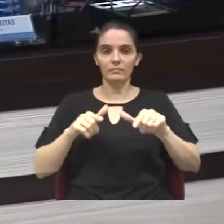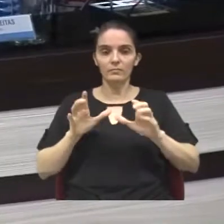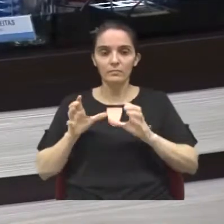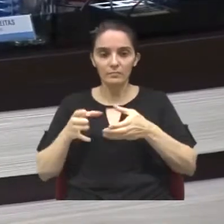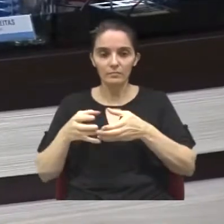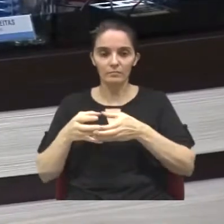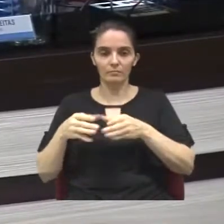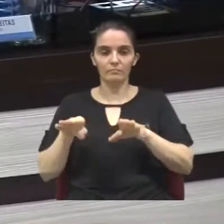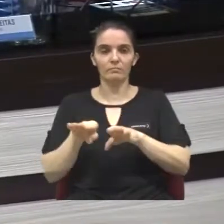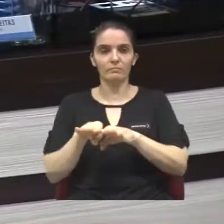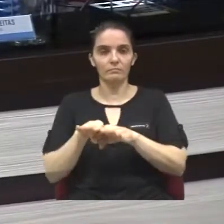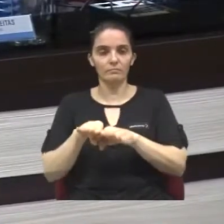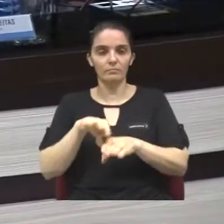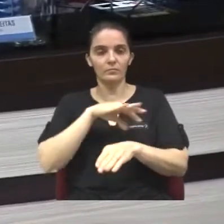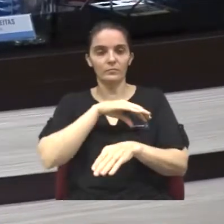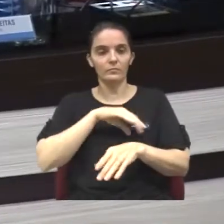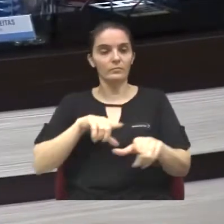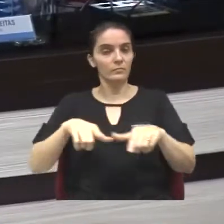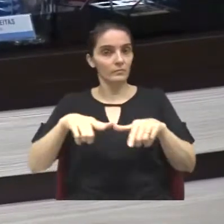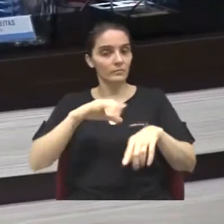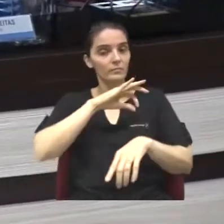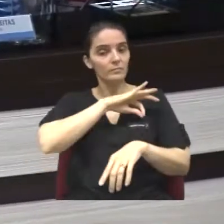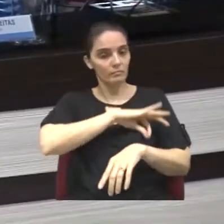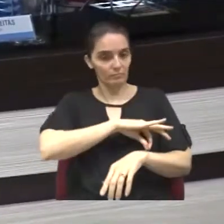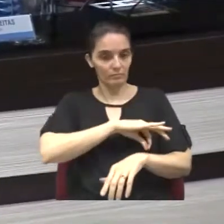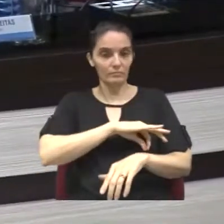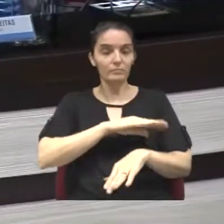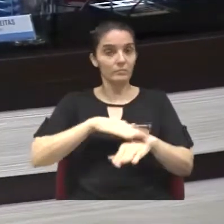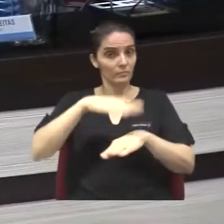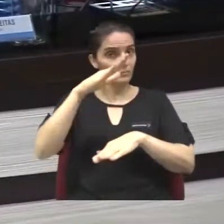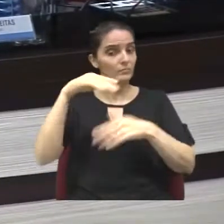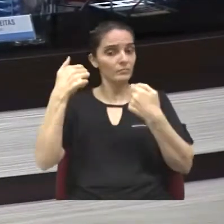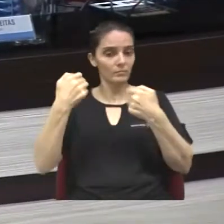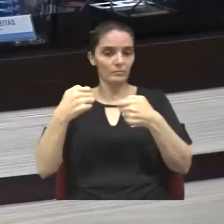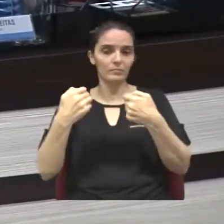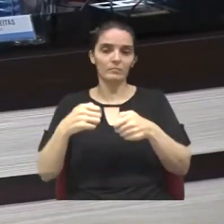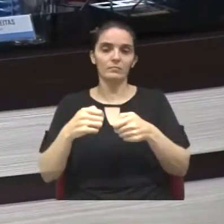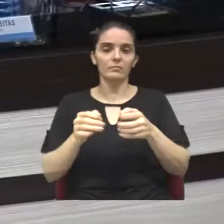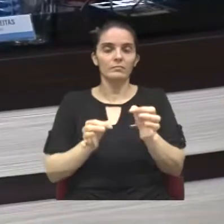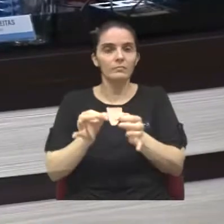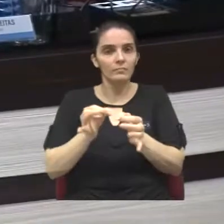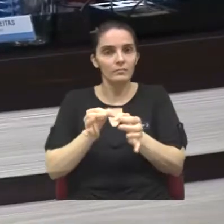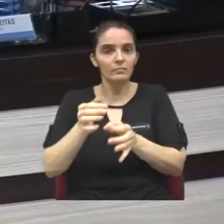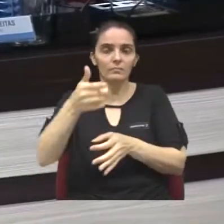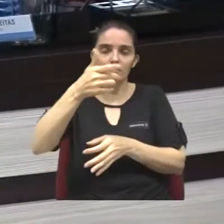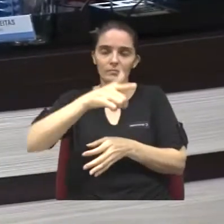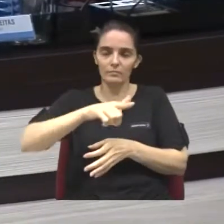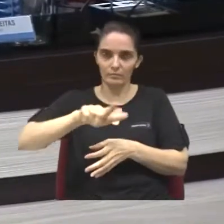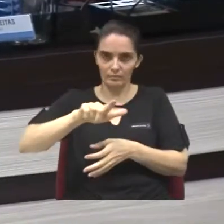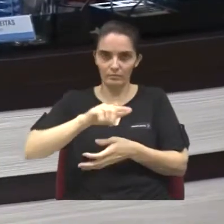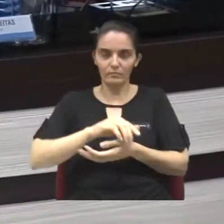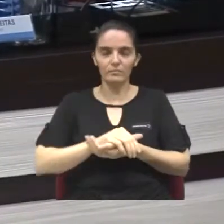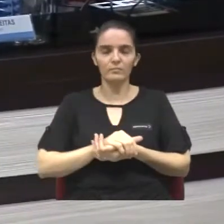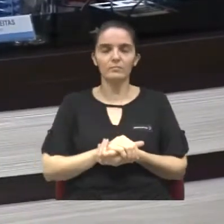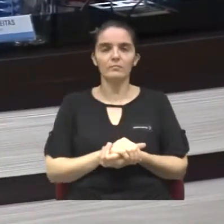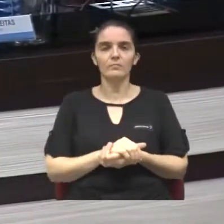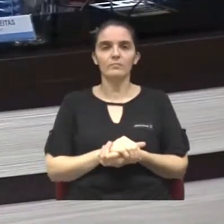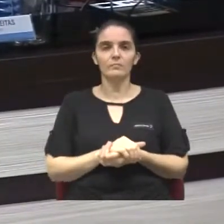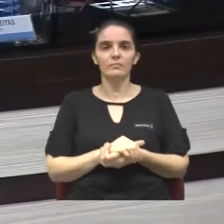as funções gratificadas necessárias da nova organização e da outras